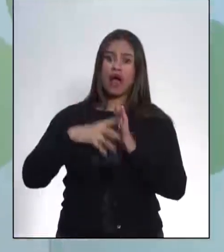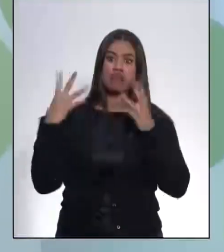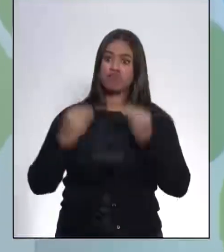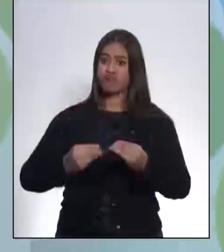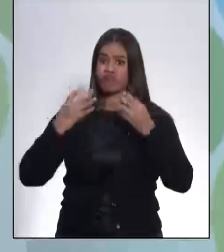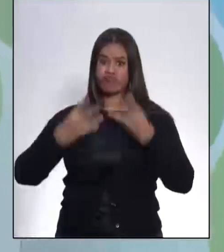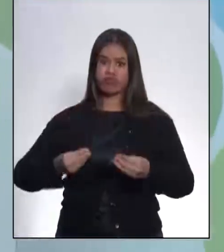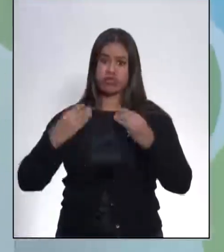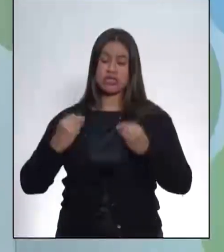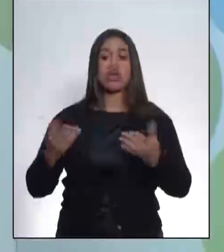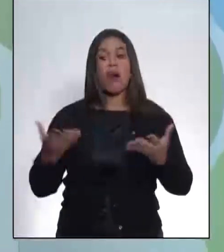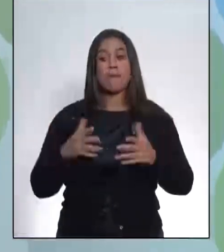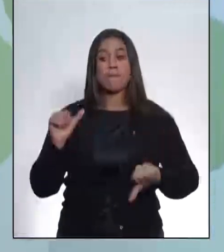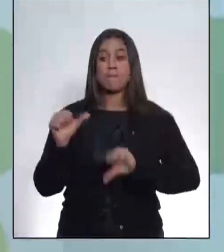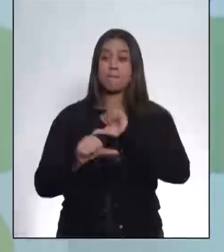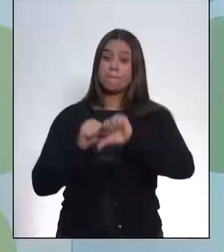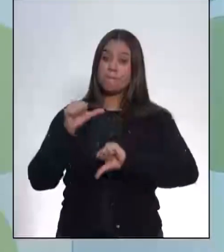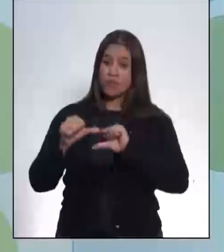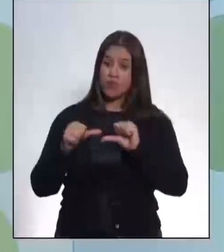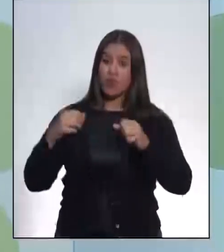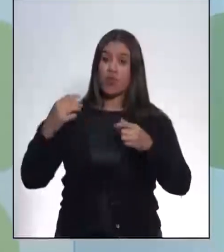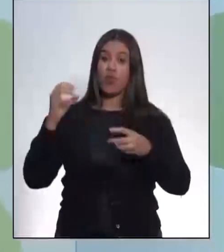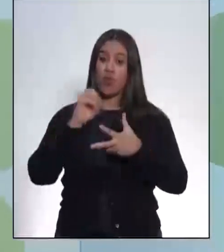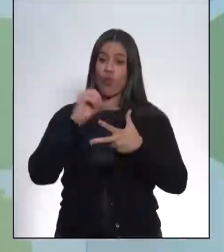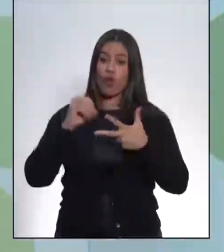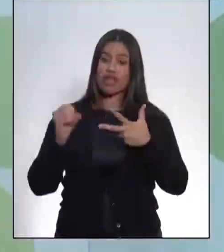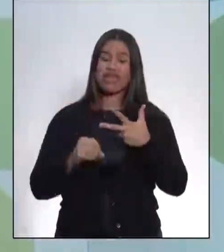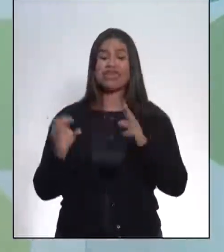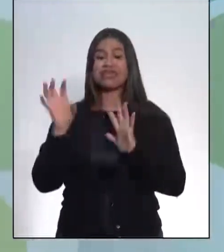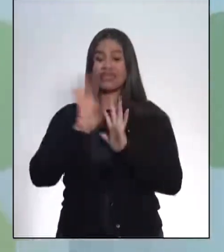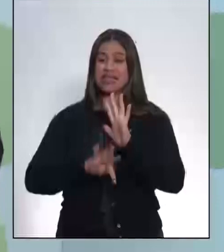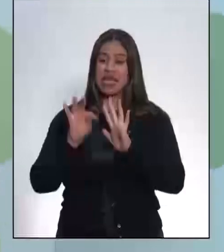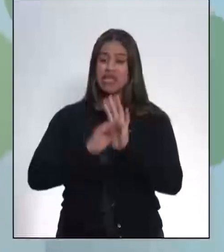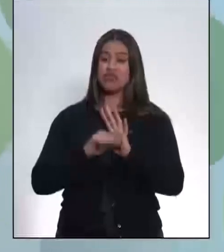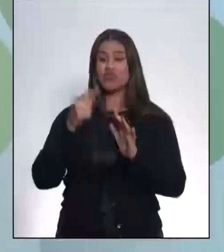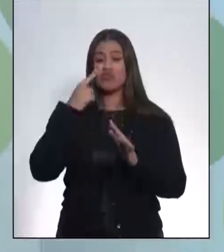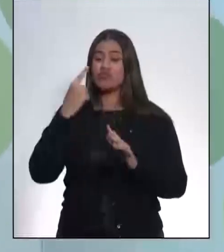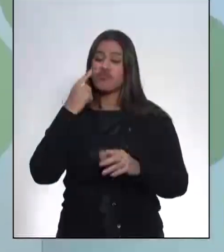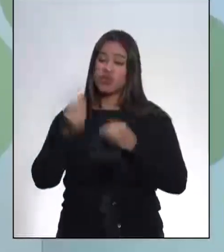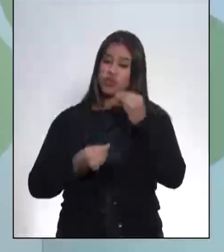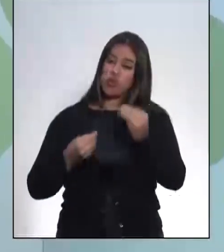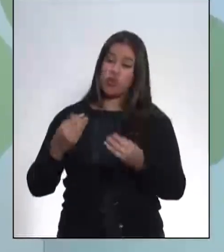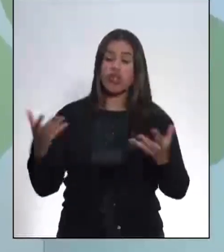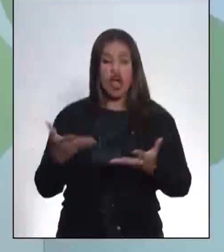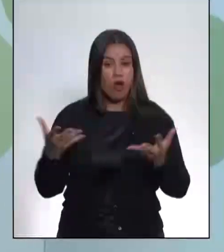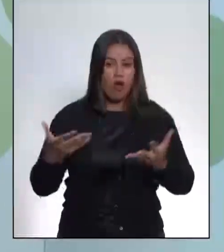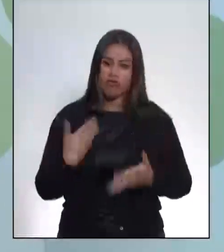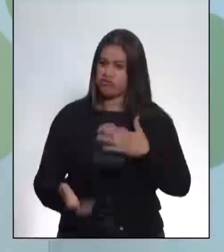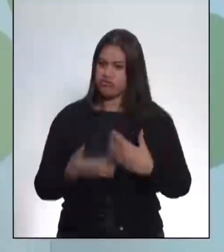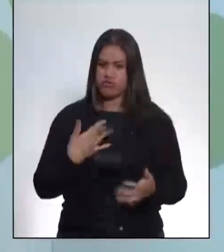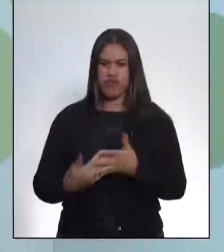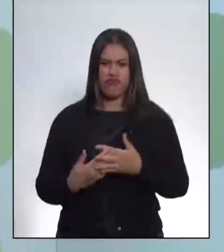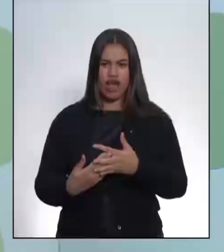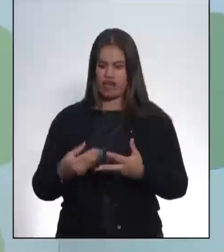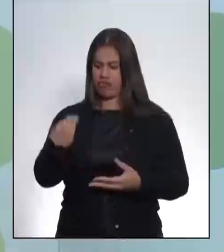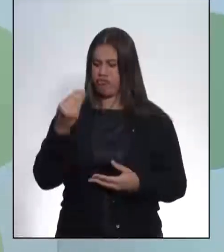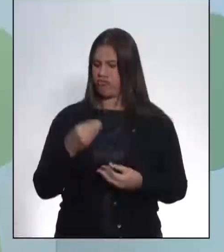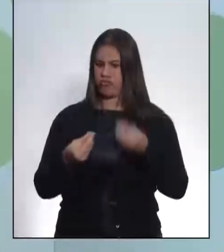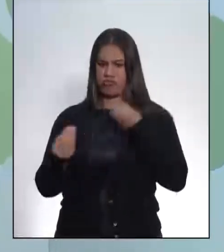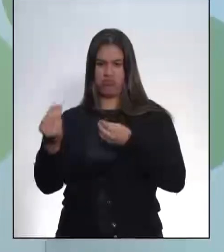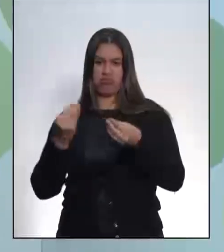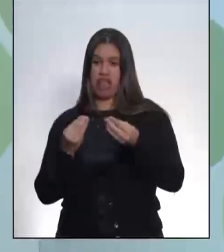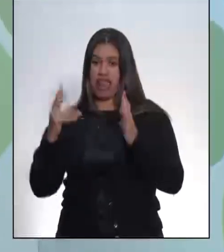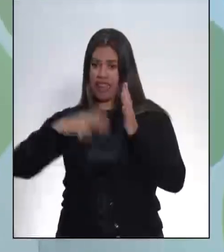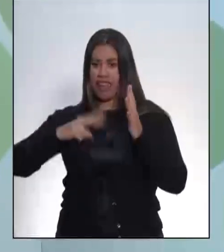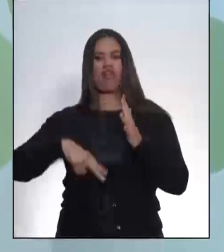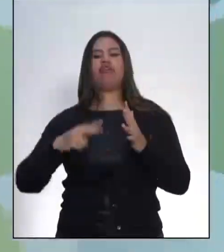cada vez mais a prova do Enem é uma prova de interpretação de texto. Então, esse ano, o que cair na sua mão para você ler, você vai ler. Fica claro? Tudo bem? Então,